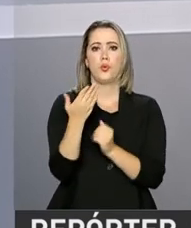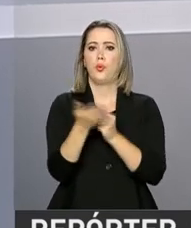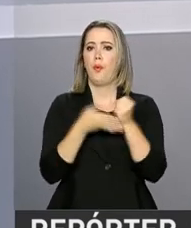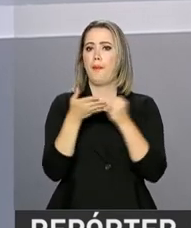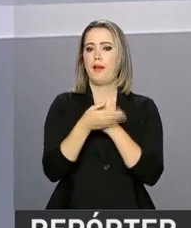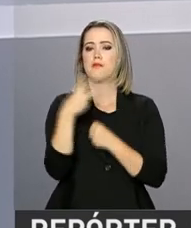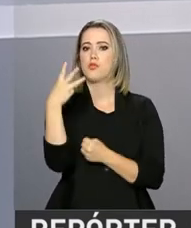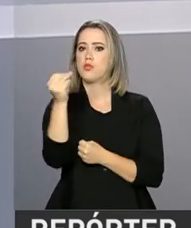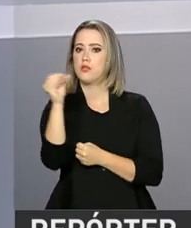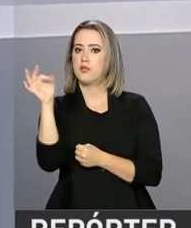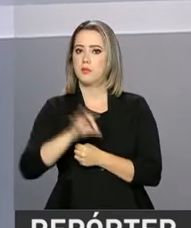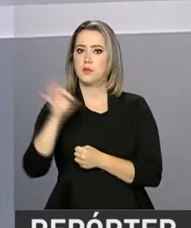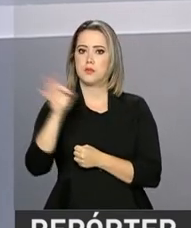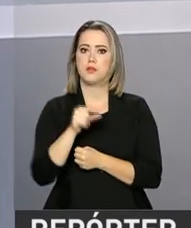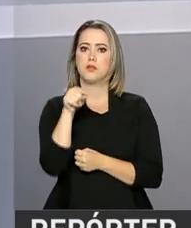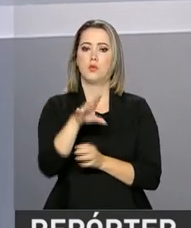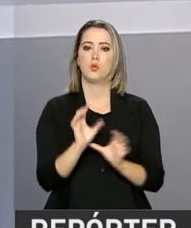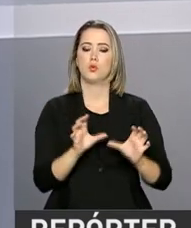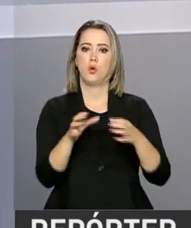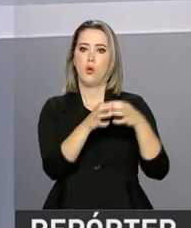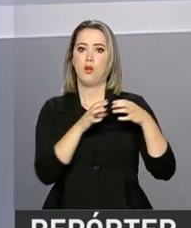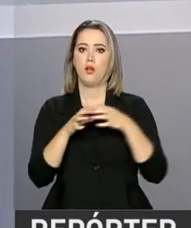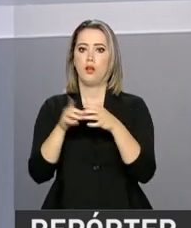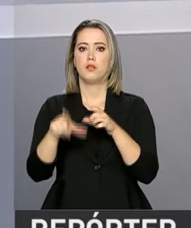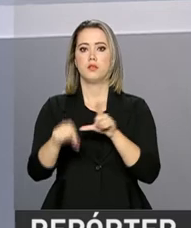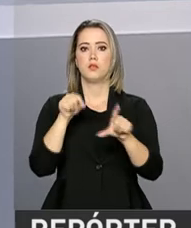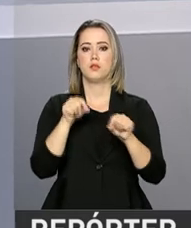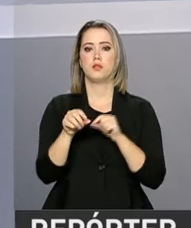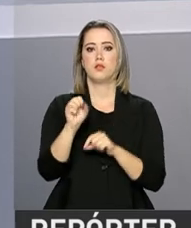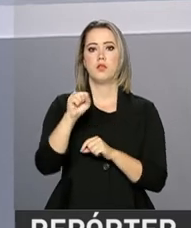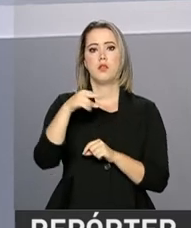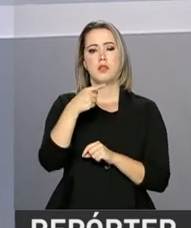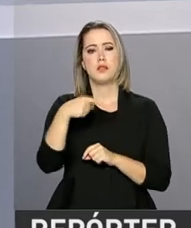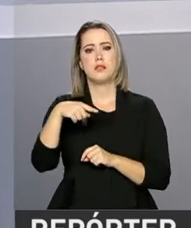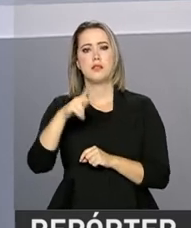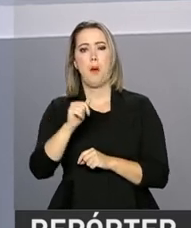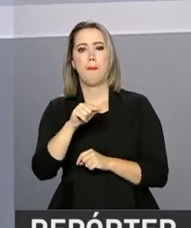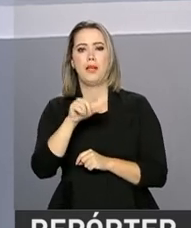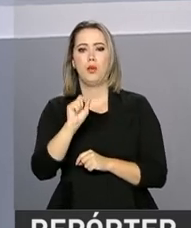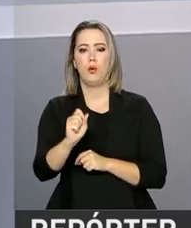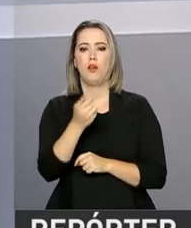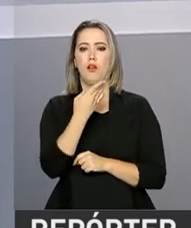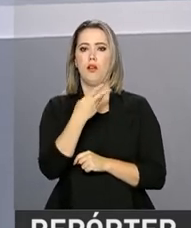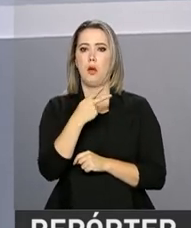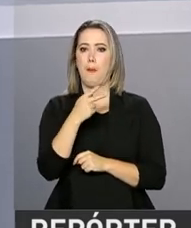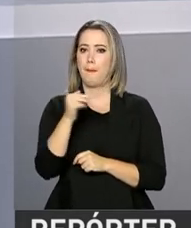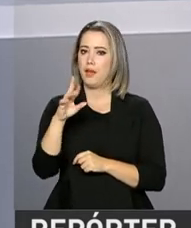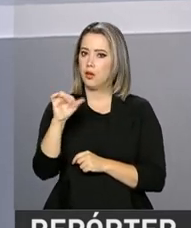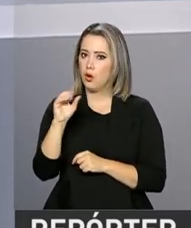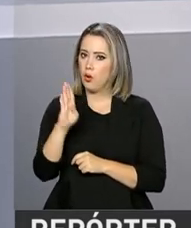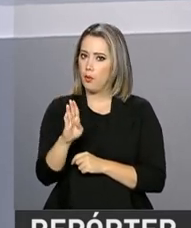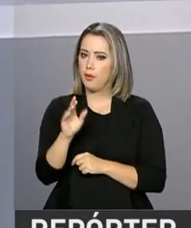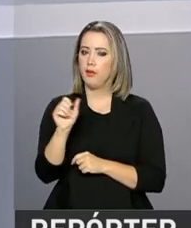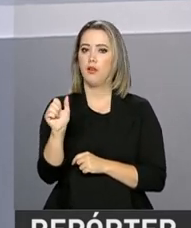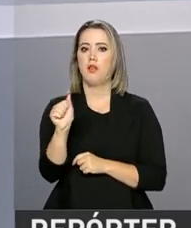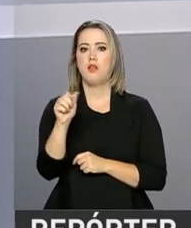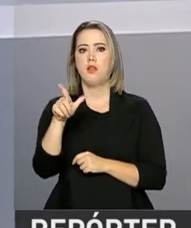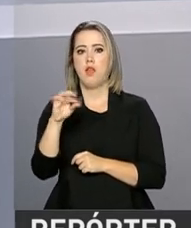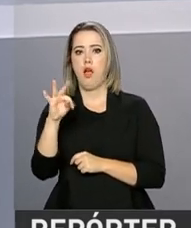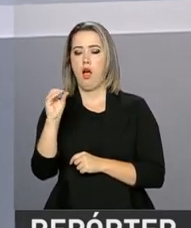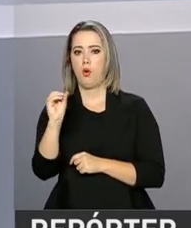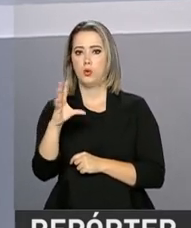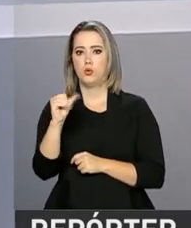de 30% as áreas do pré-sal escolhidas são sapinho a peroba e alto de cabo frio central